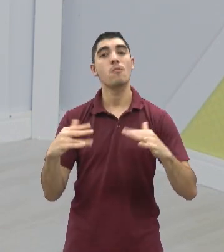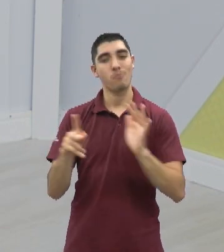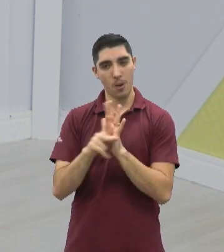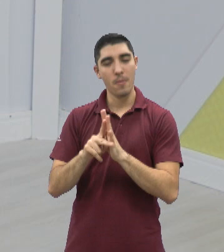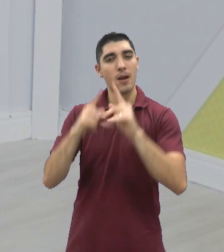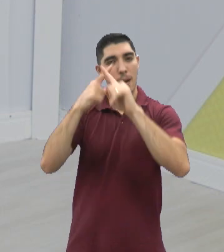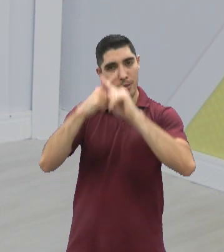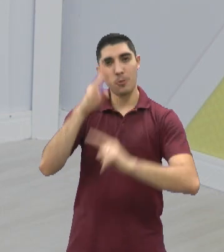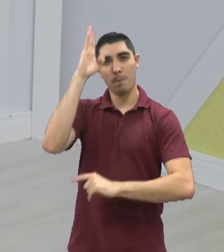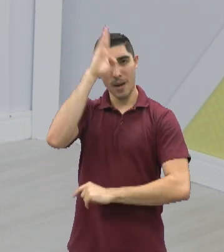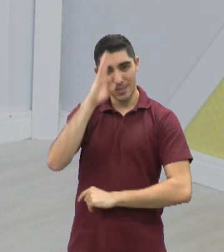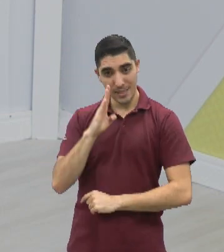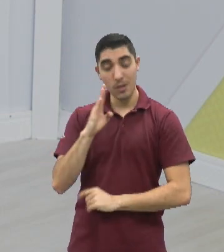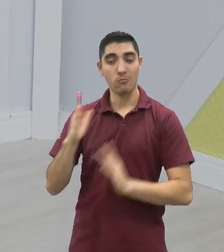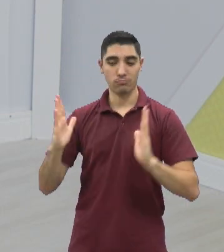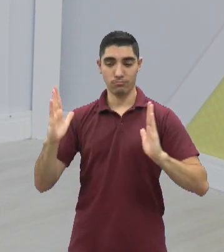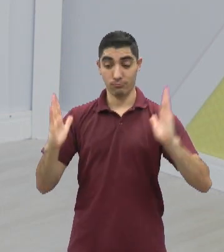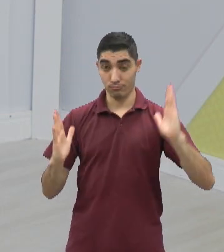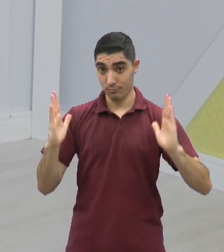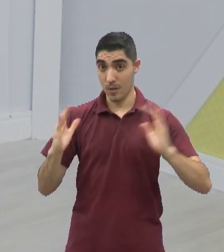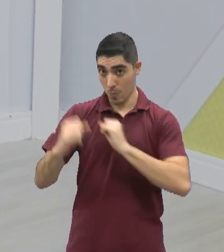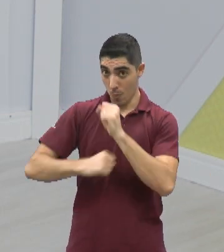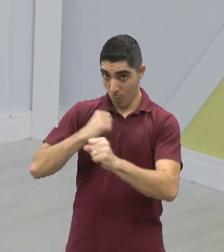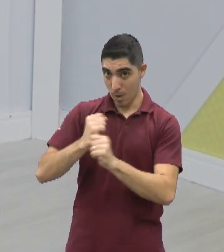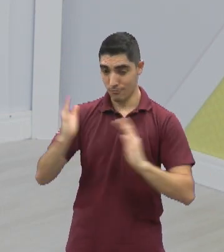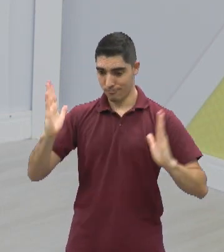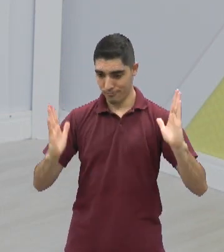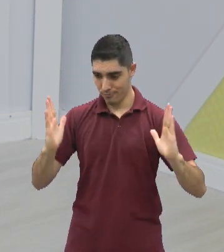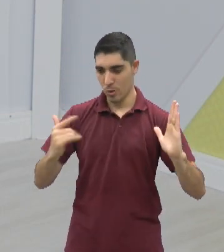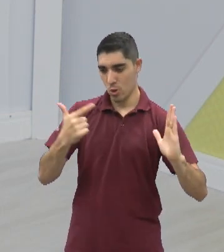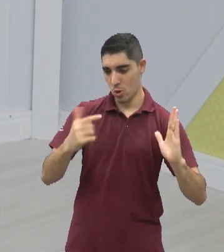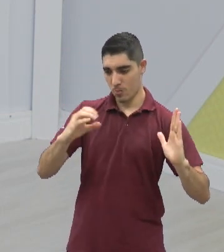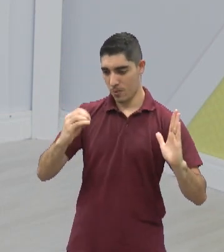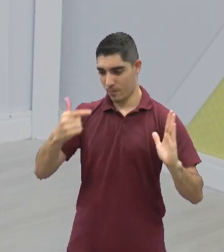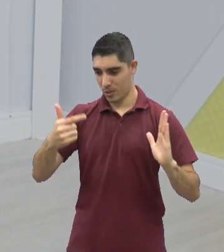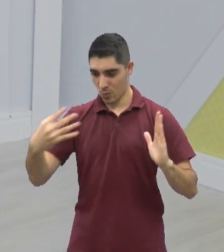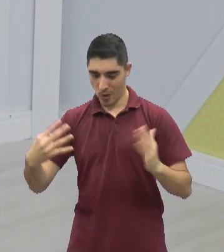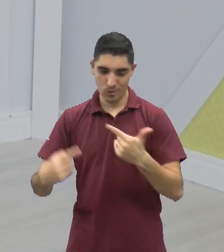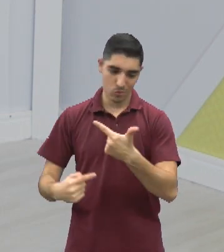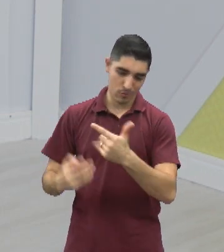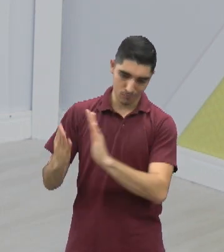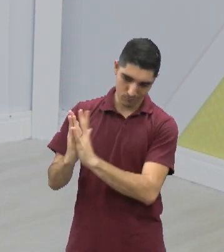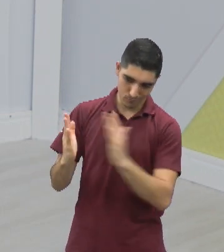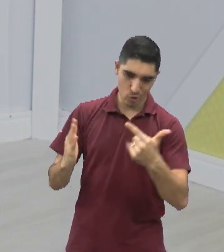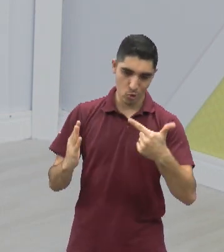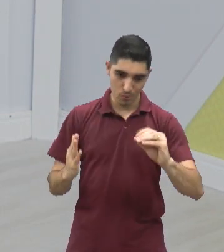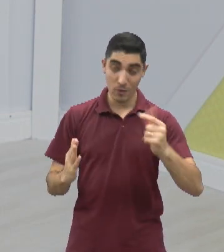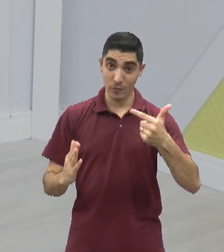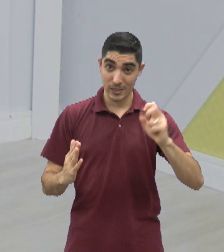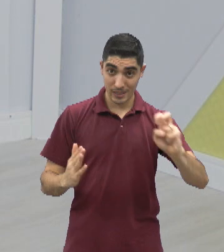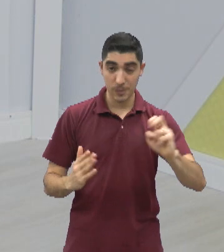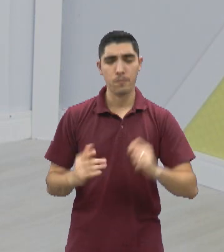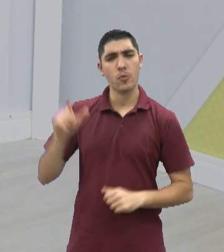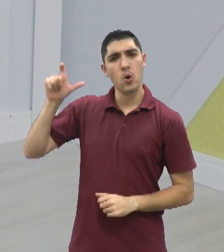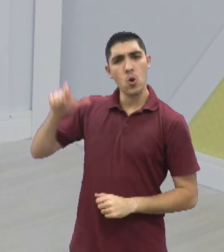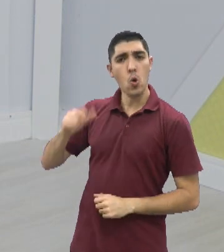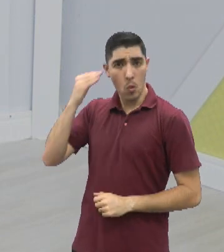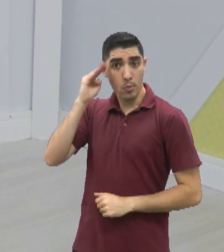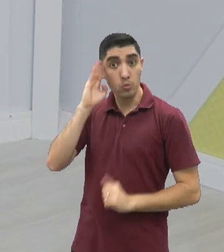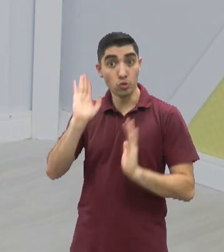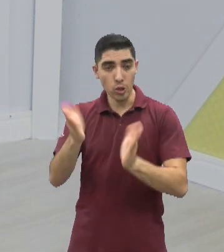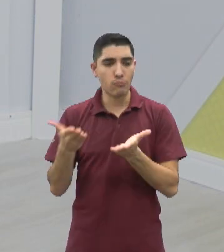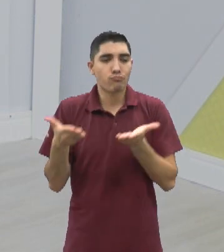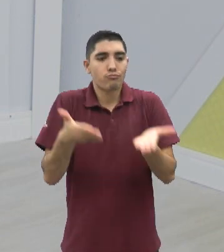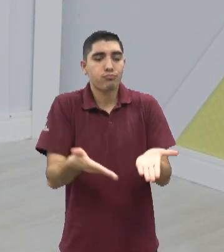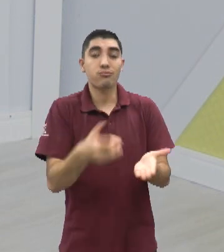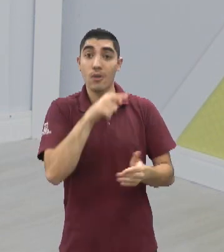Masculina temporada 24-25. O Brunão esteve no treino da equipe para saber como está o time do técnico Reinaldo